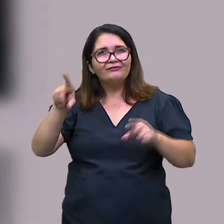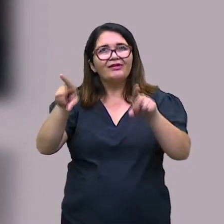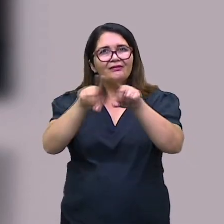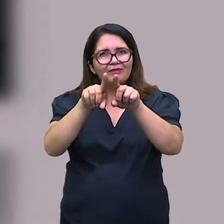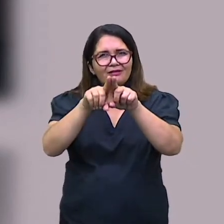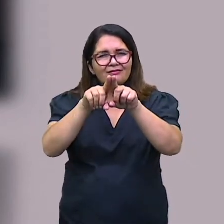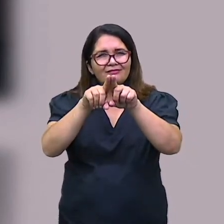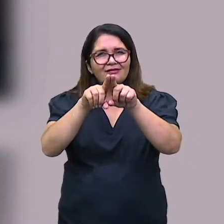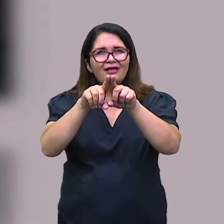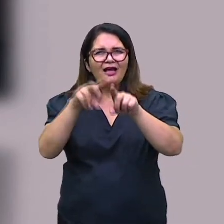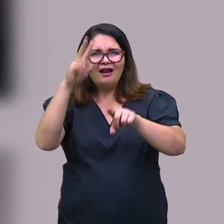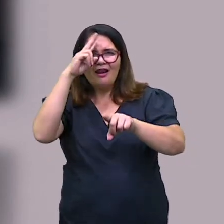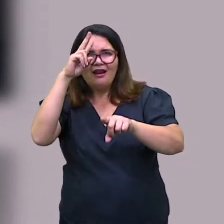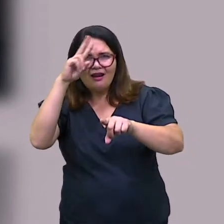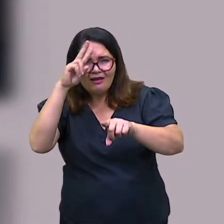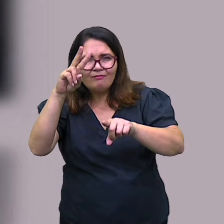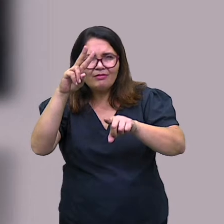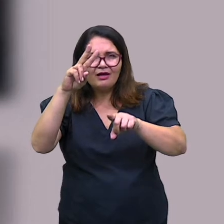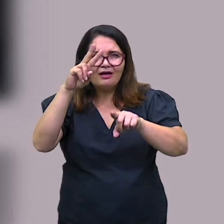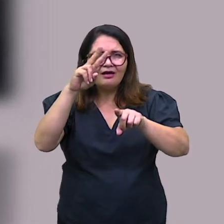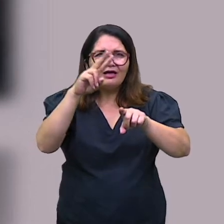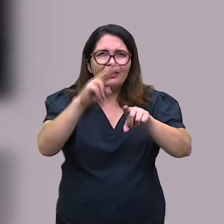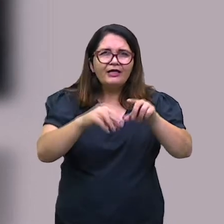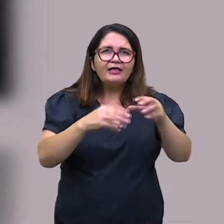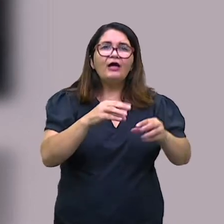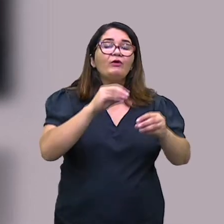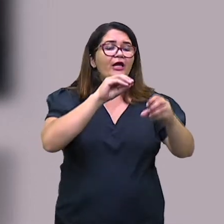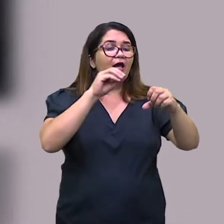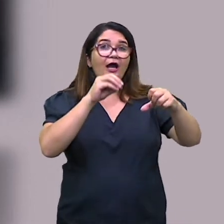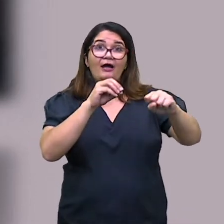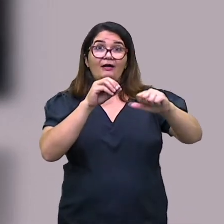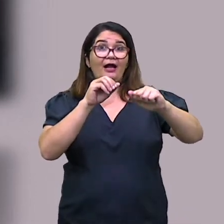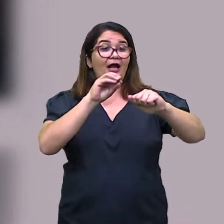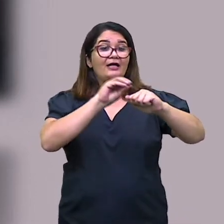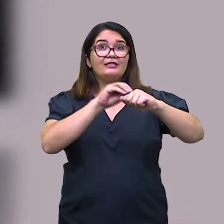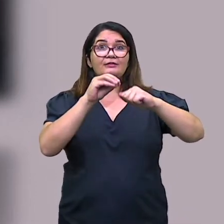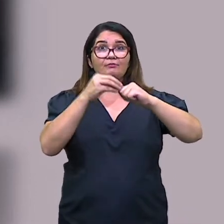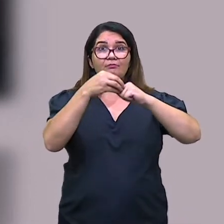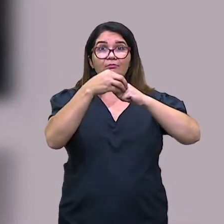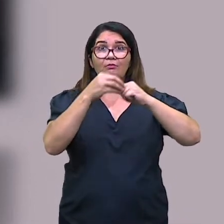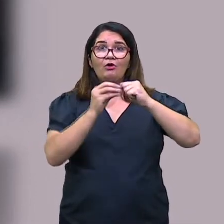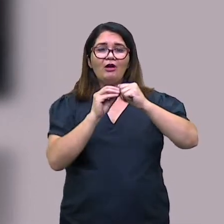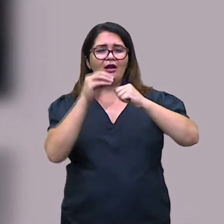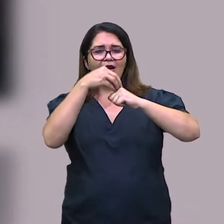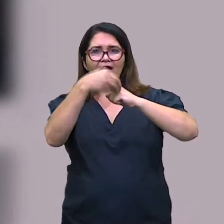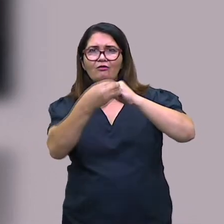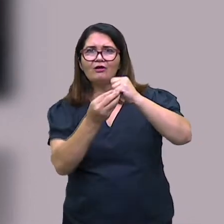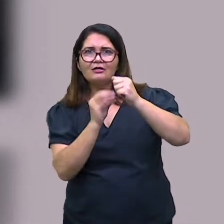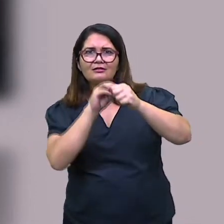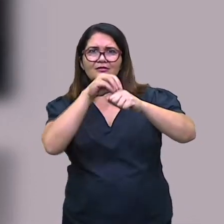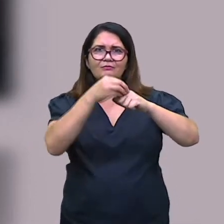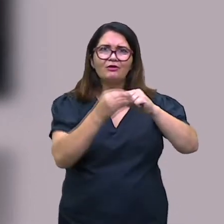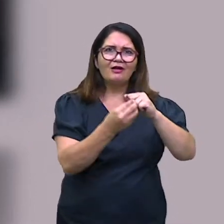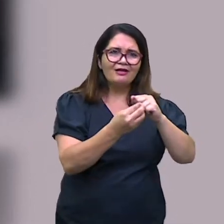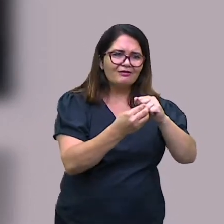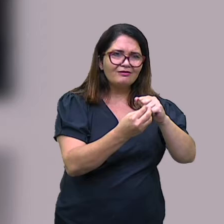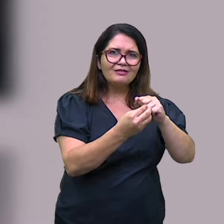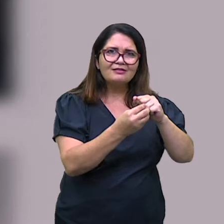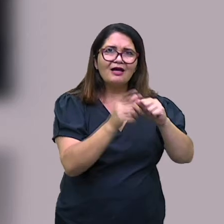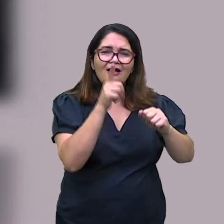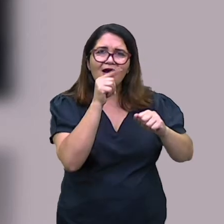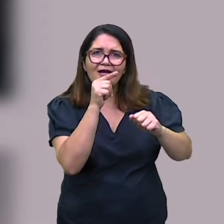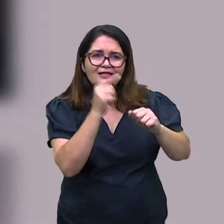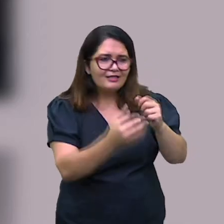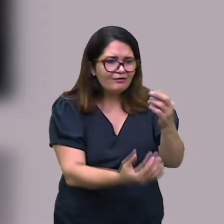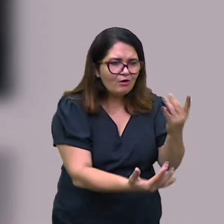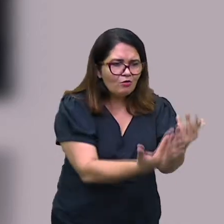processo de movimentação das moléculas, aonde a temperatura que recebe, né, o calor